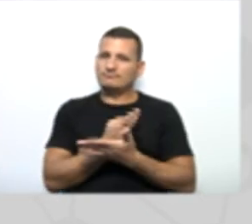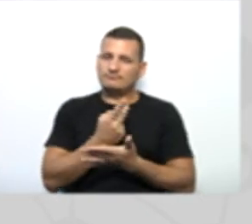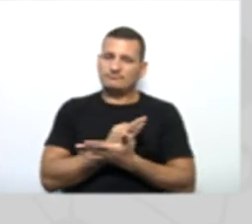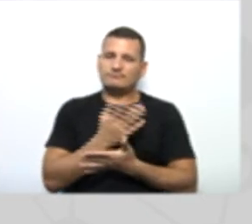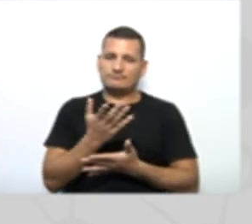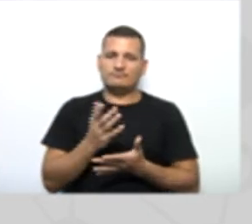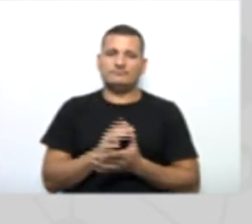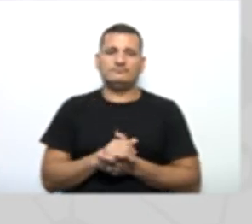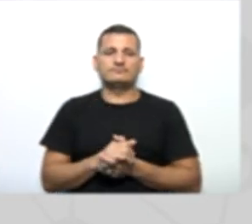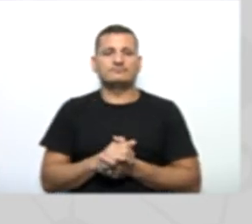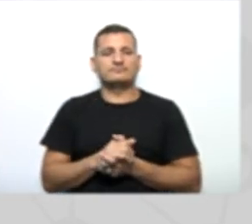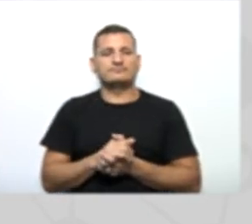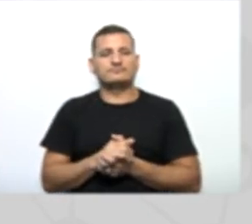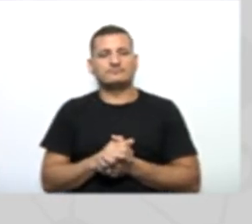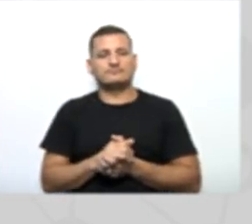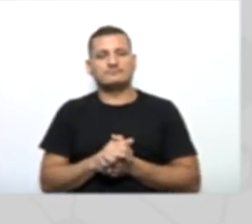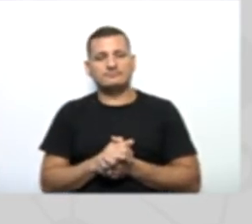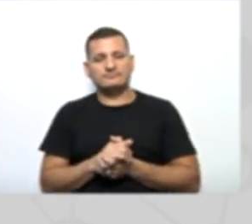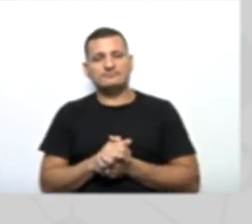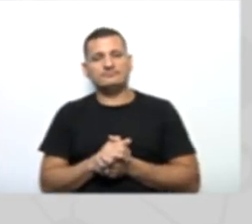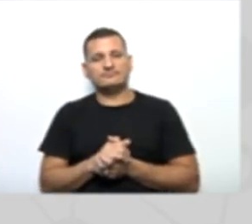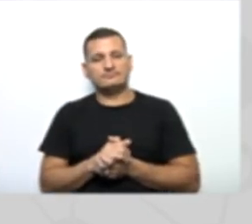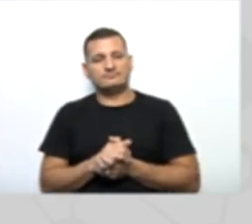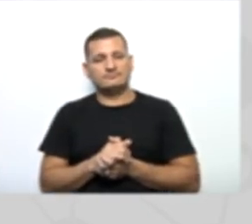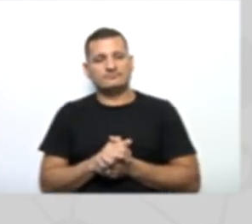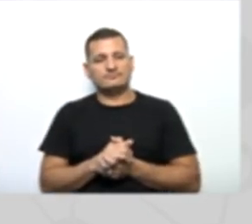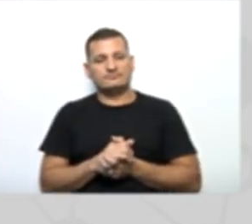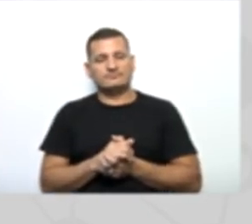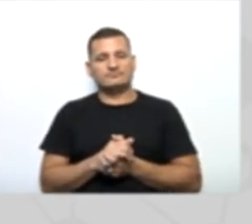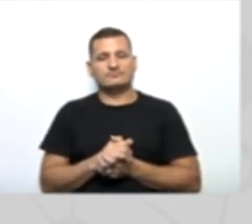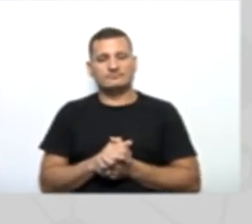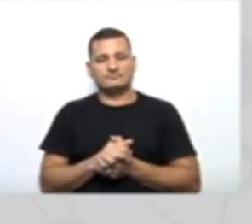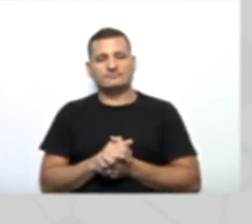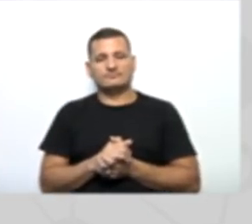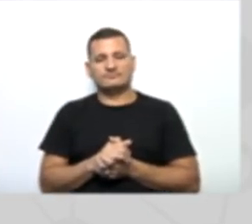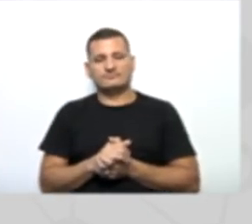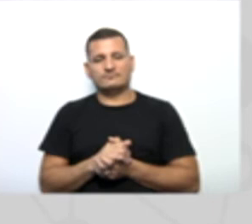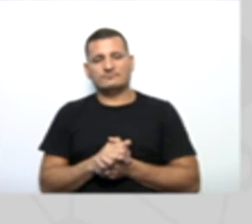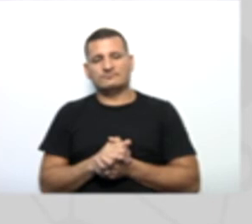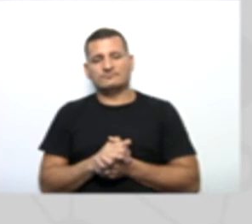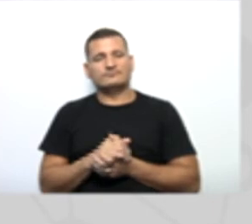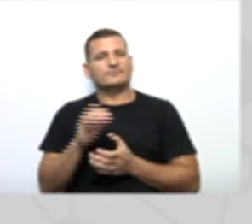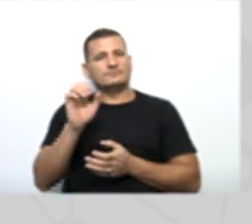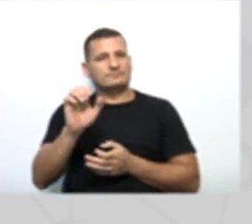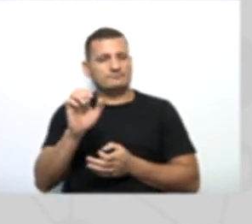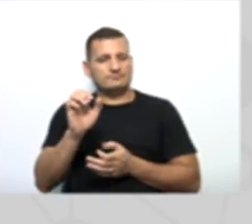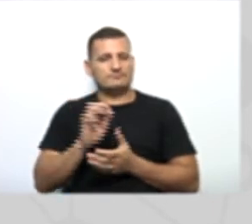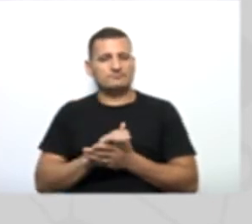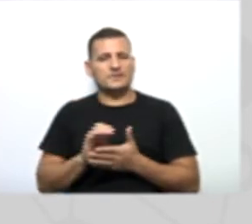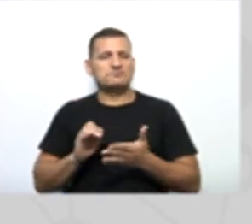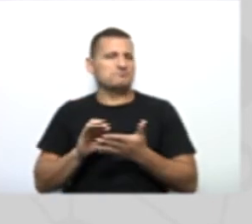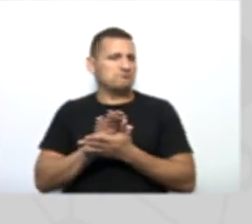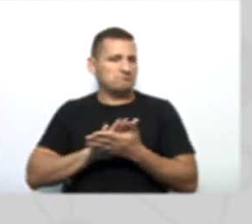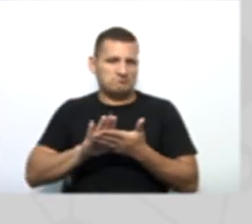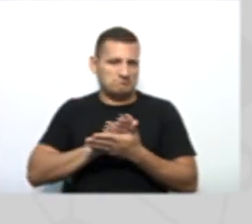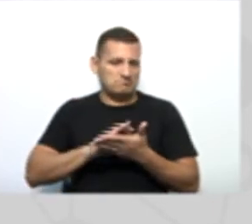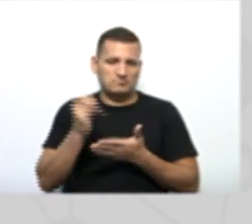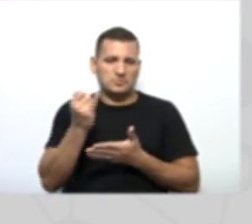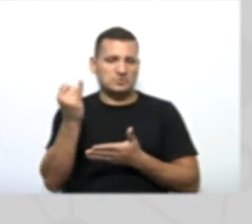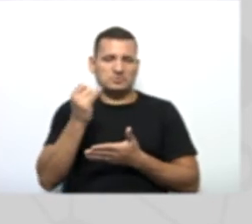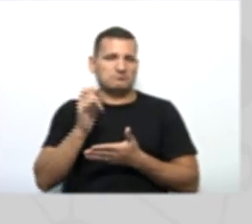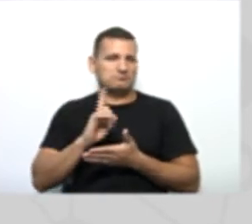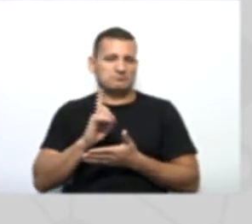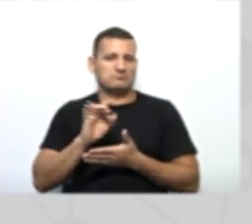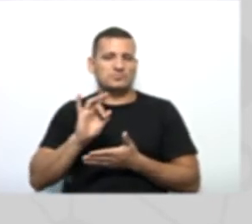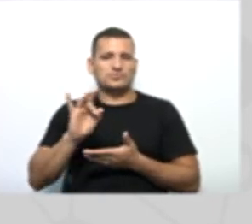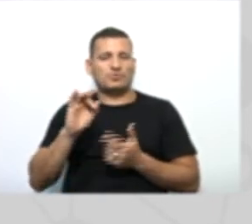tanto. A gente tem que ter também, mas opa, a busca é outra. Vamos lá. E letra E. Letra E está ali. De nada importante, somente foram